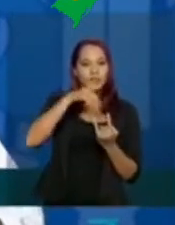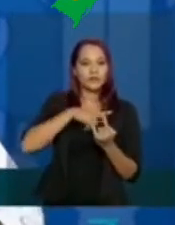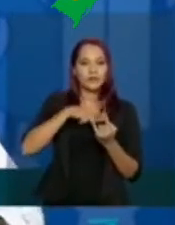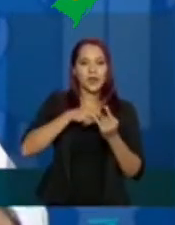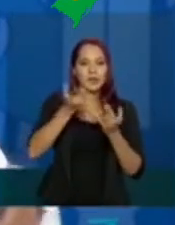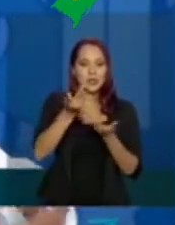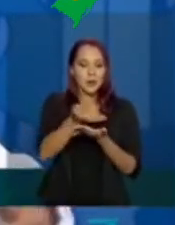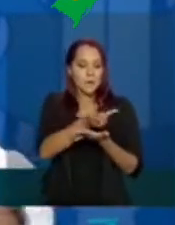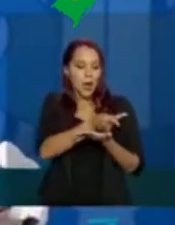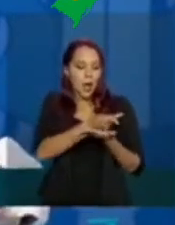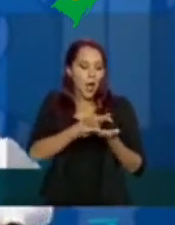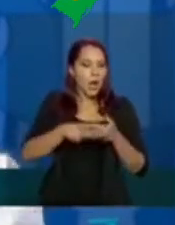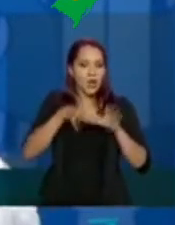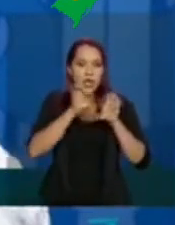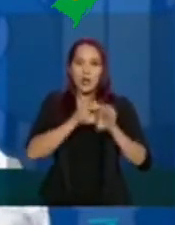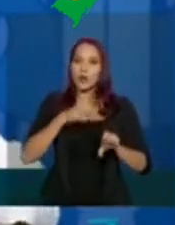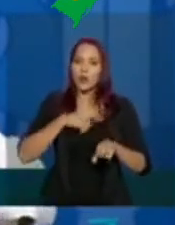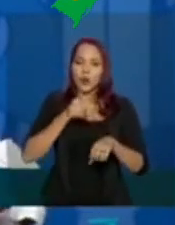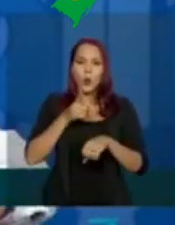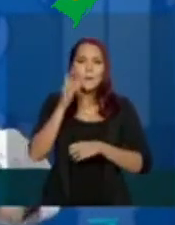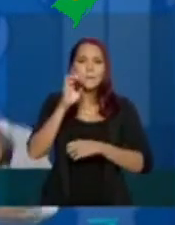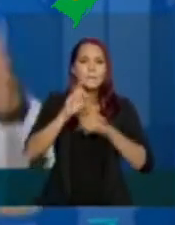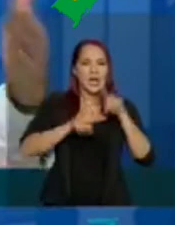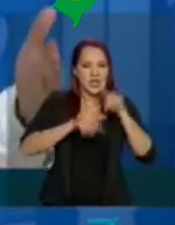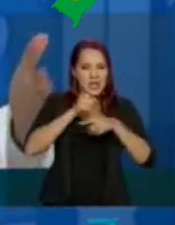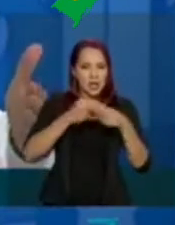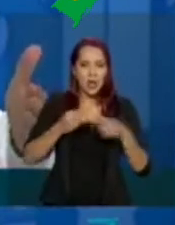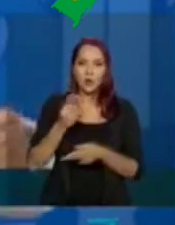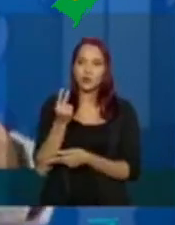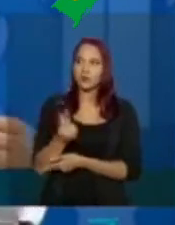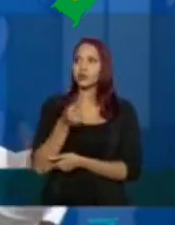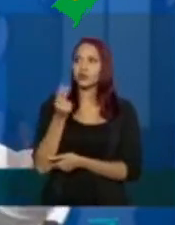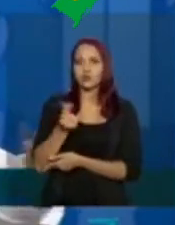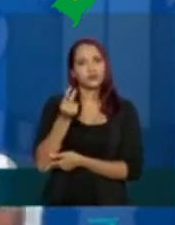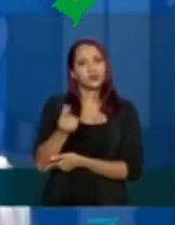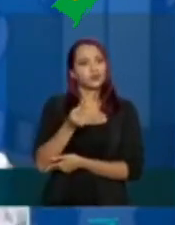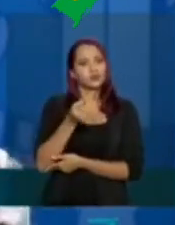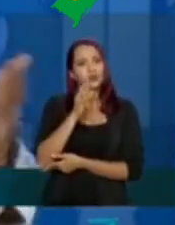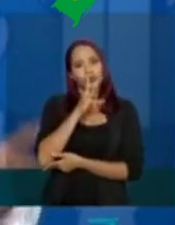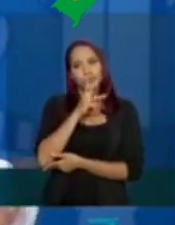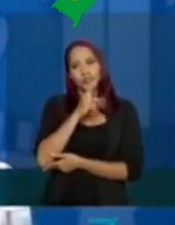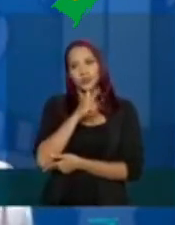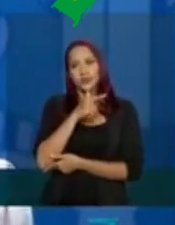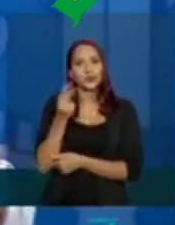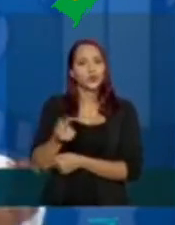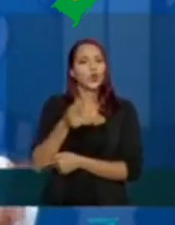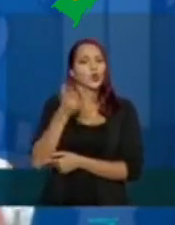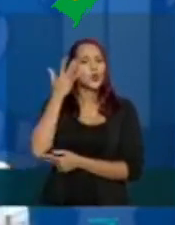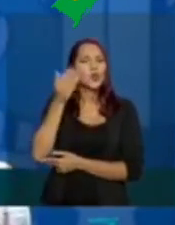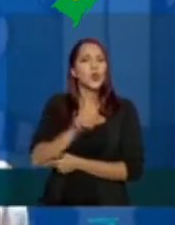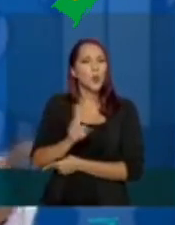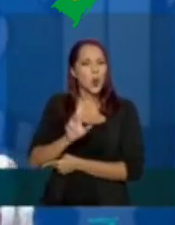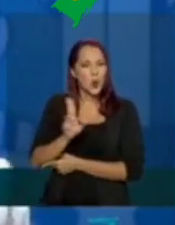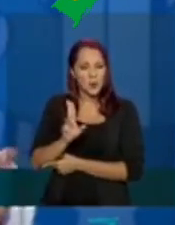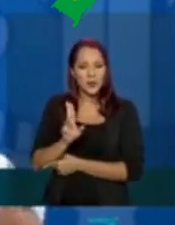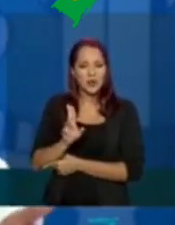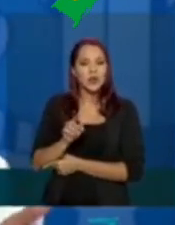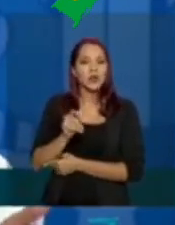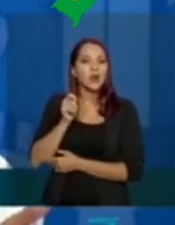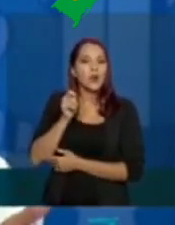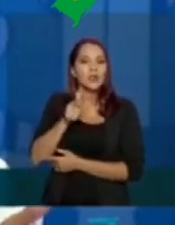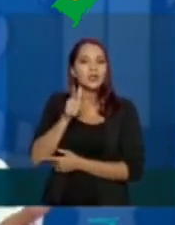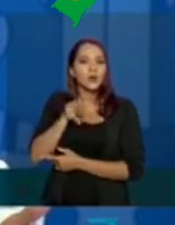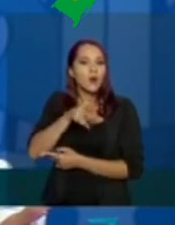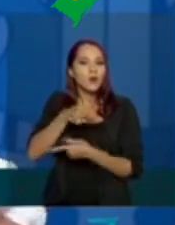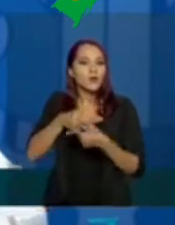tipo de material que tem uma durabilidade muito maior, eu não sei o nome, vai ficar quase como uma